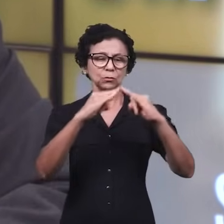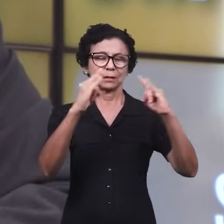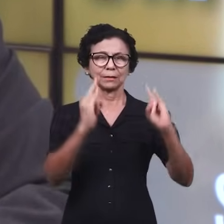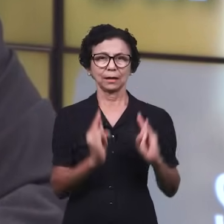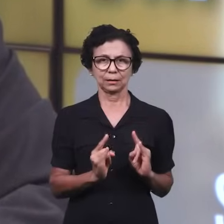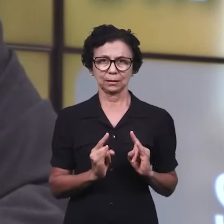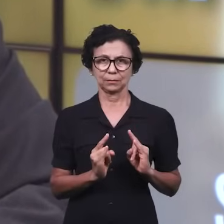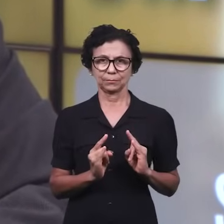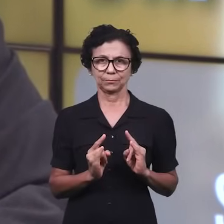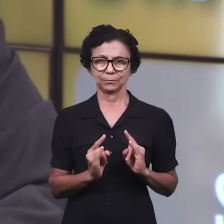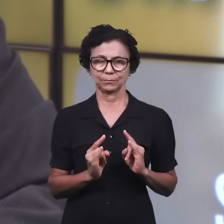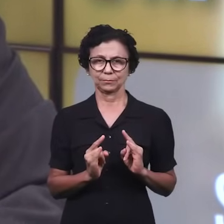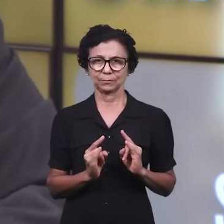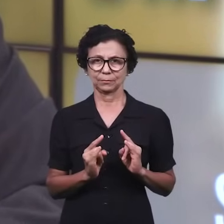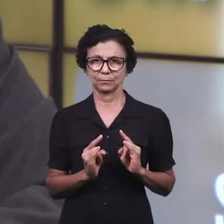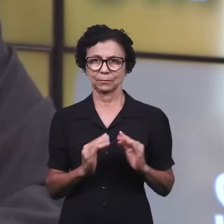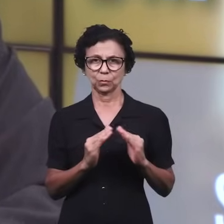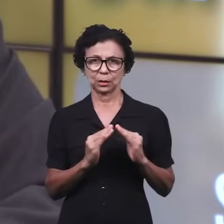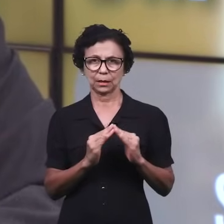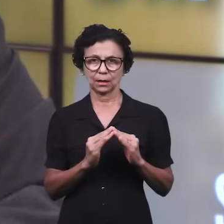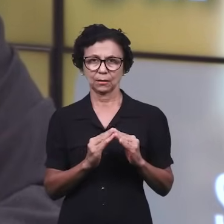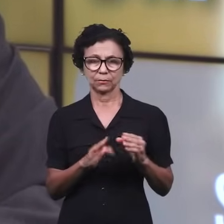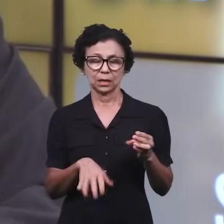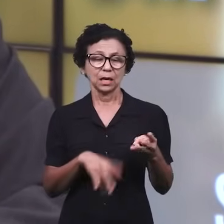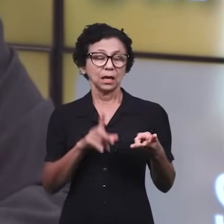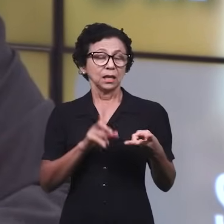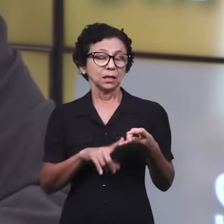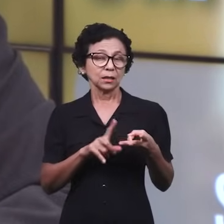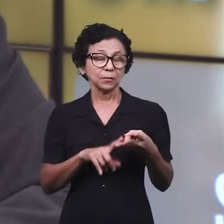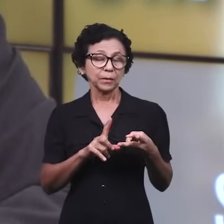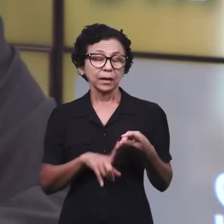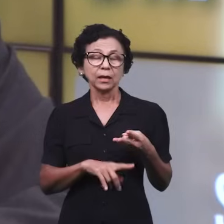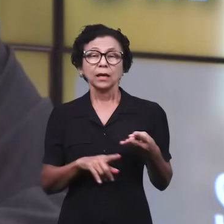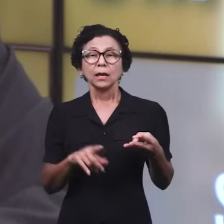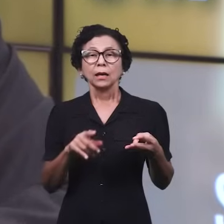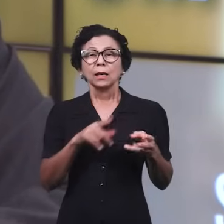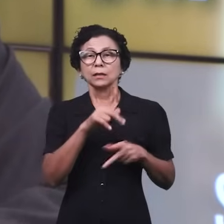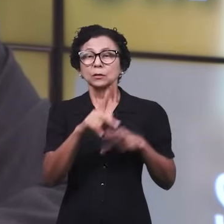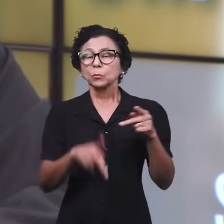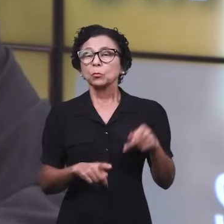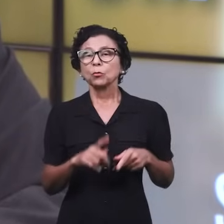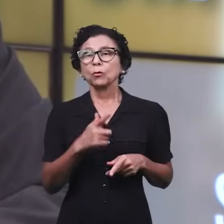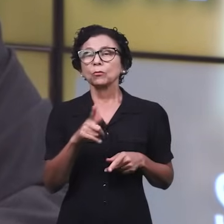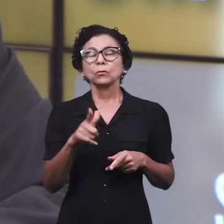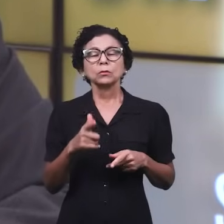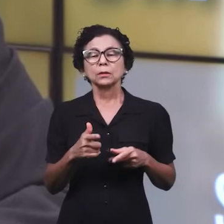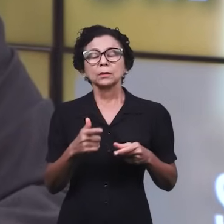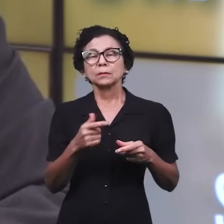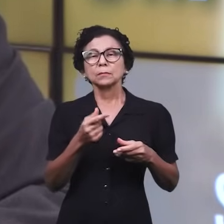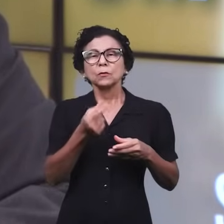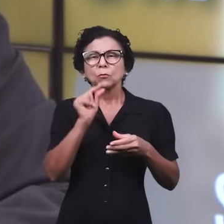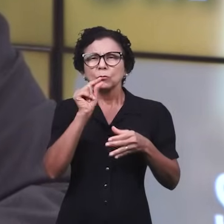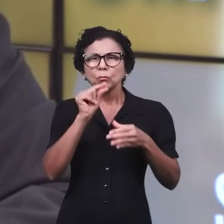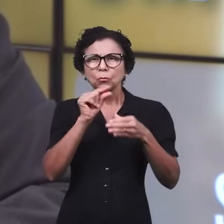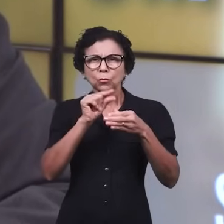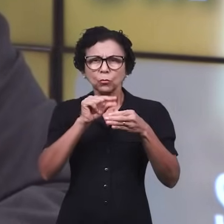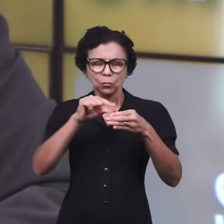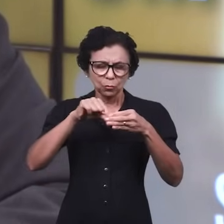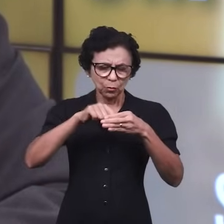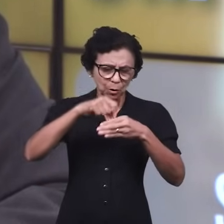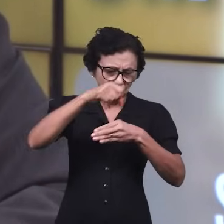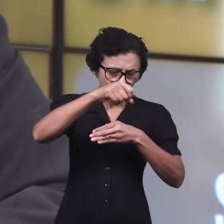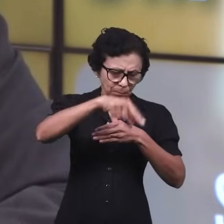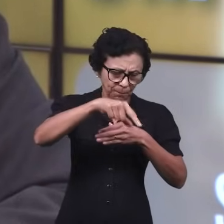o terceiro eles não teriam eles não semear não teriam plantações não semear não teriam vinha ou seja não estariam